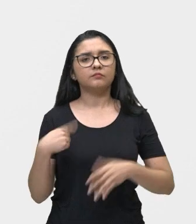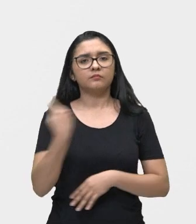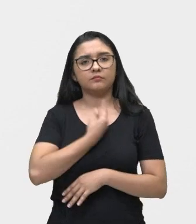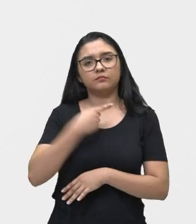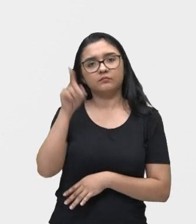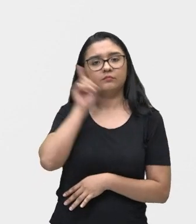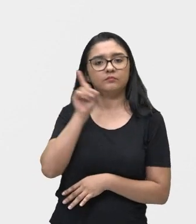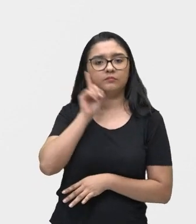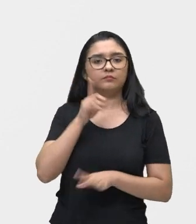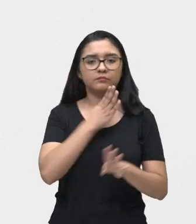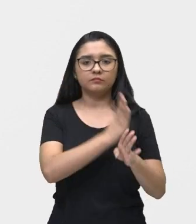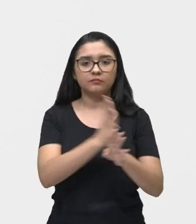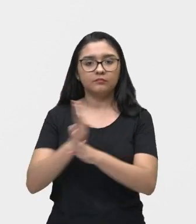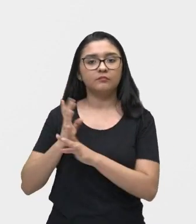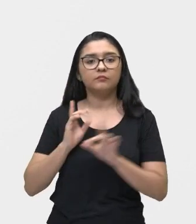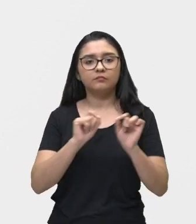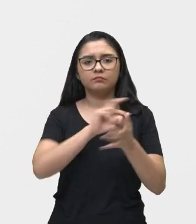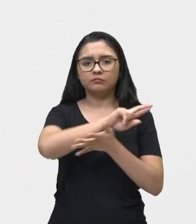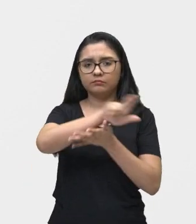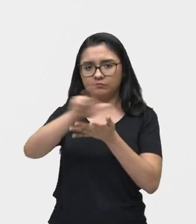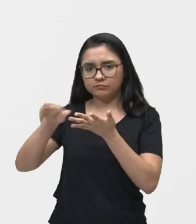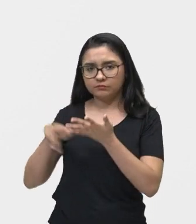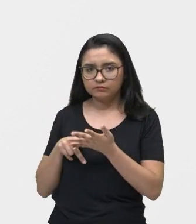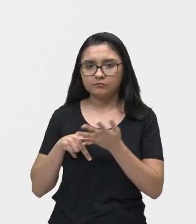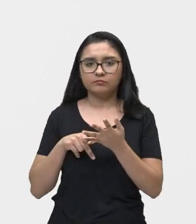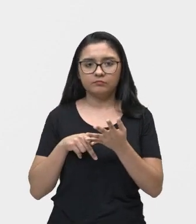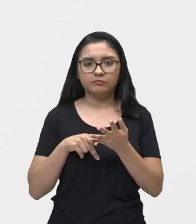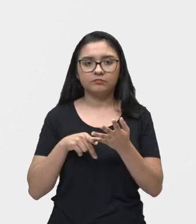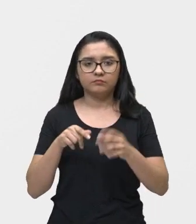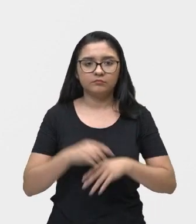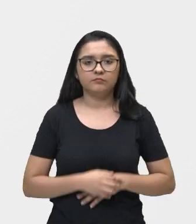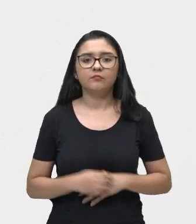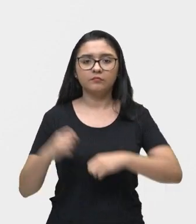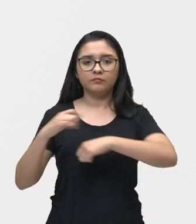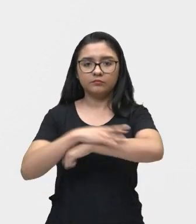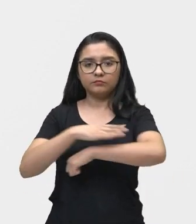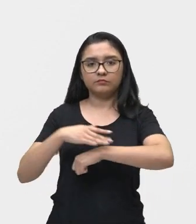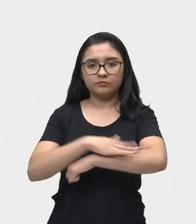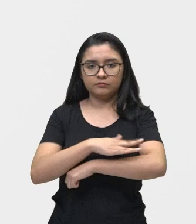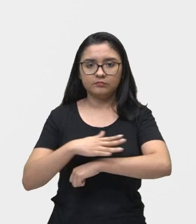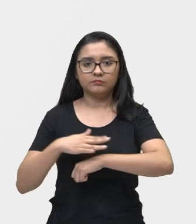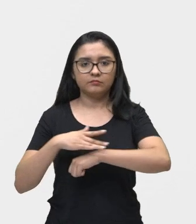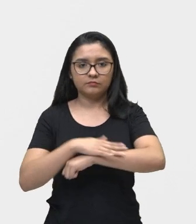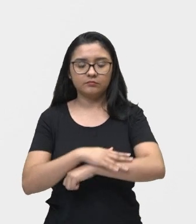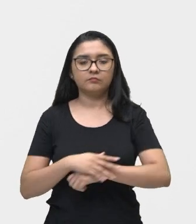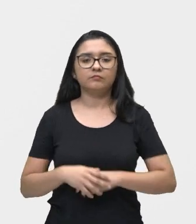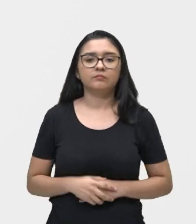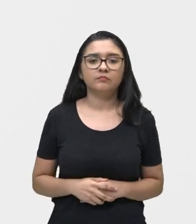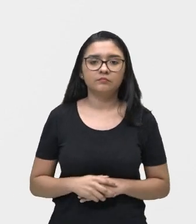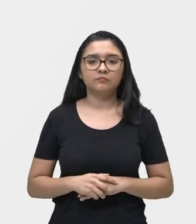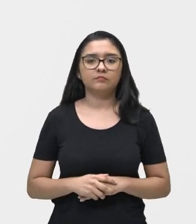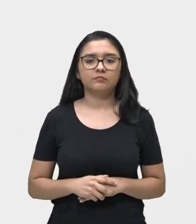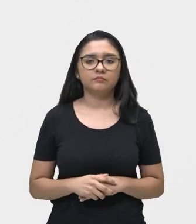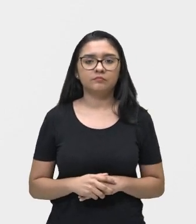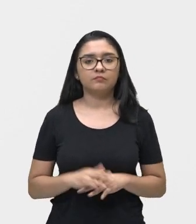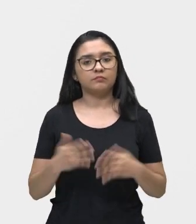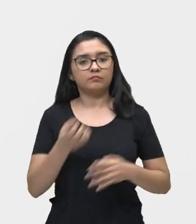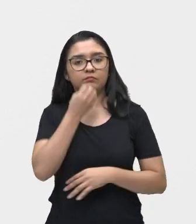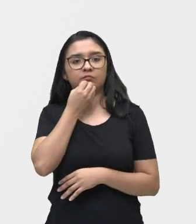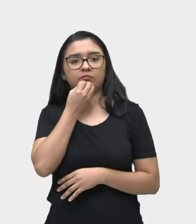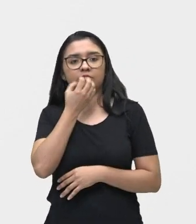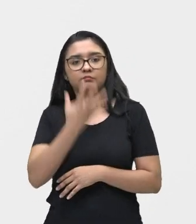cotidiano, encontramos várias aplicações da condução térmica, tanto dos